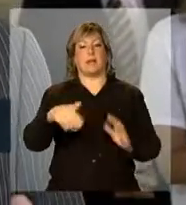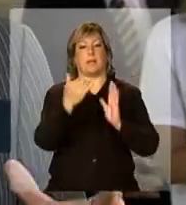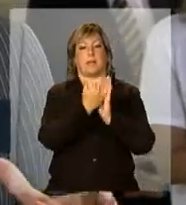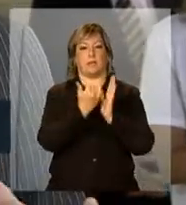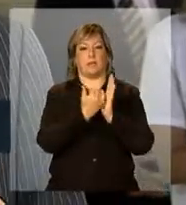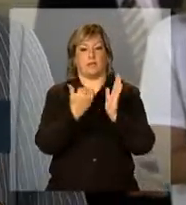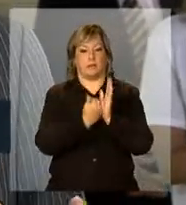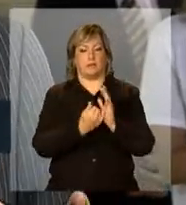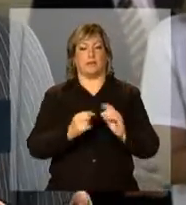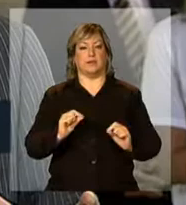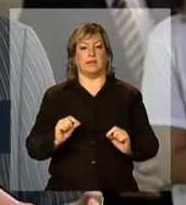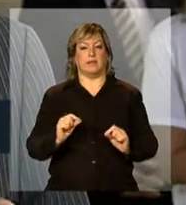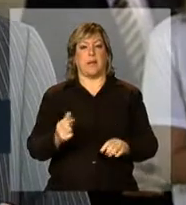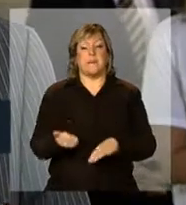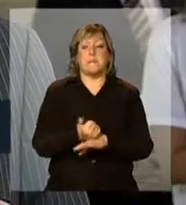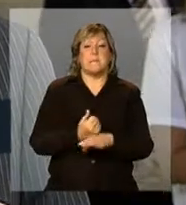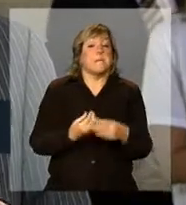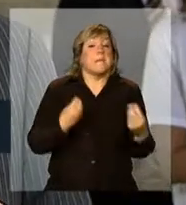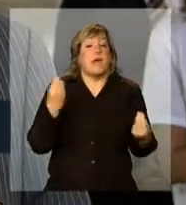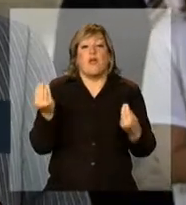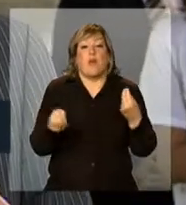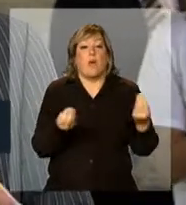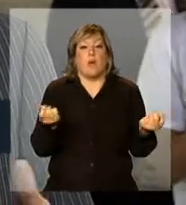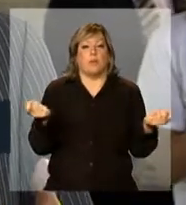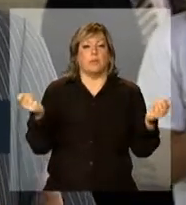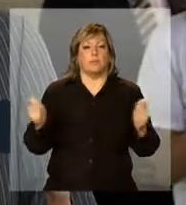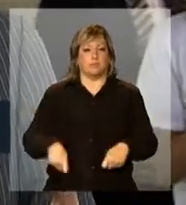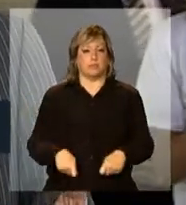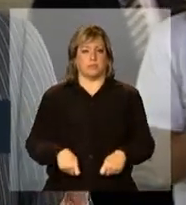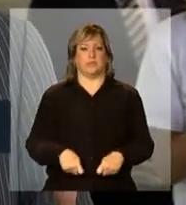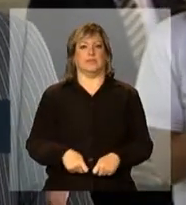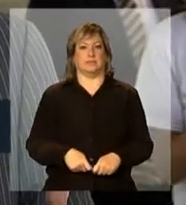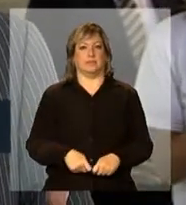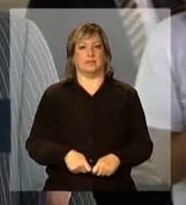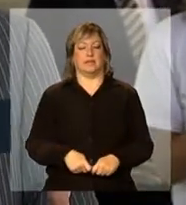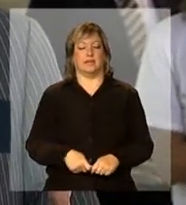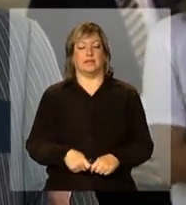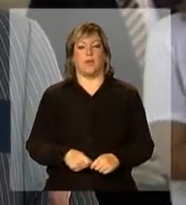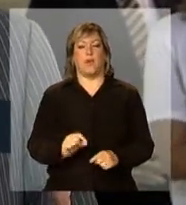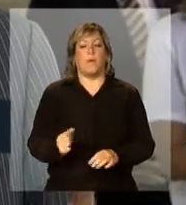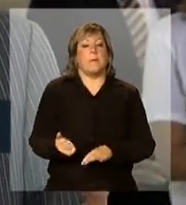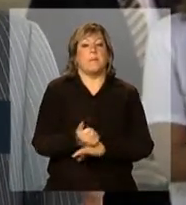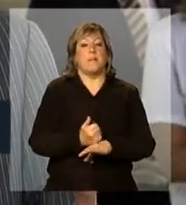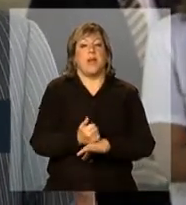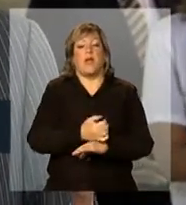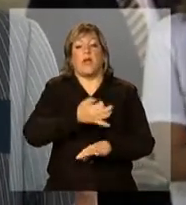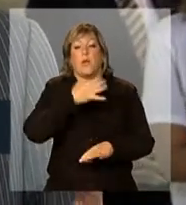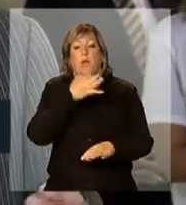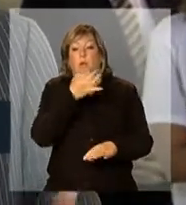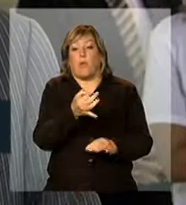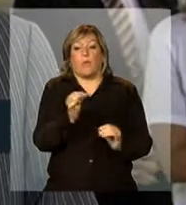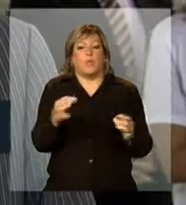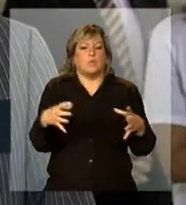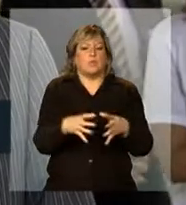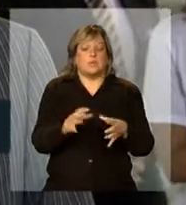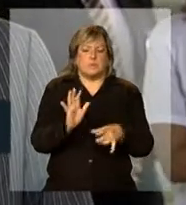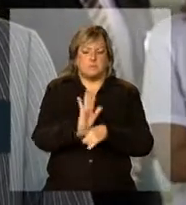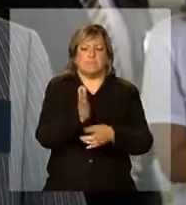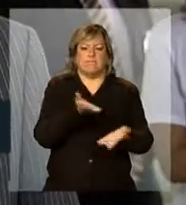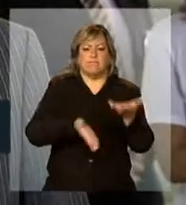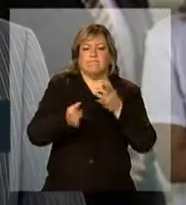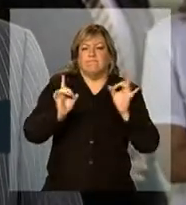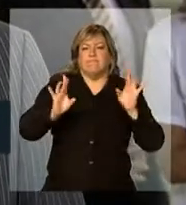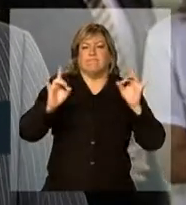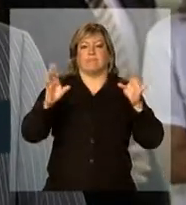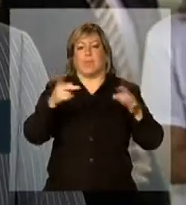programa da melhor forma, ou seja, no seu melhor conceito para o atendimento